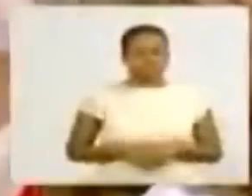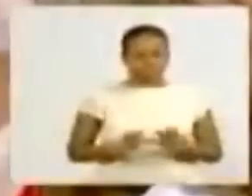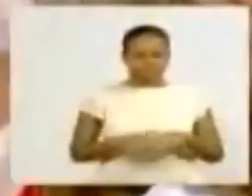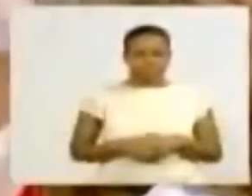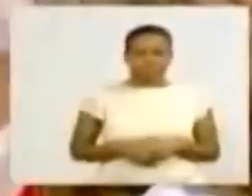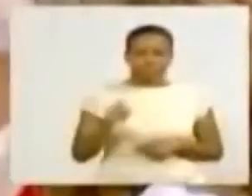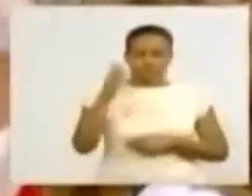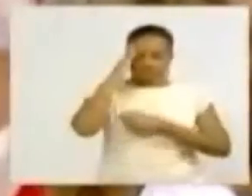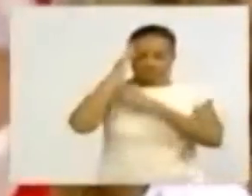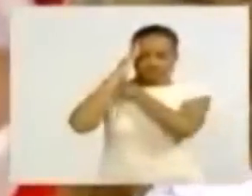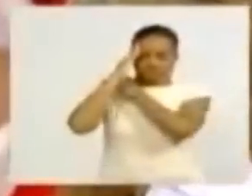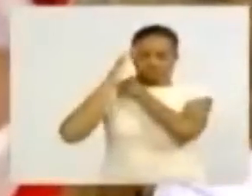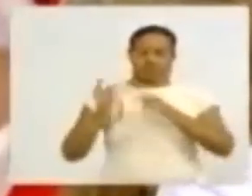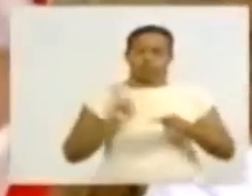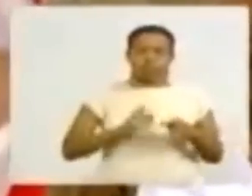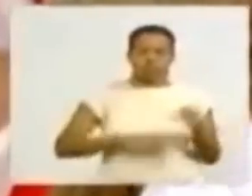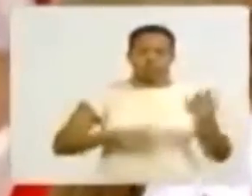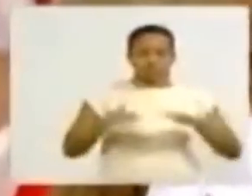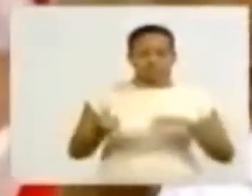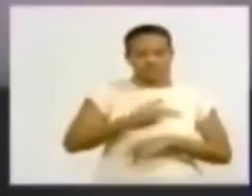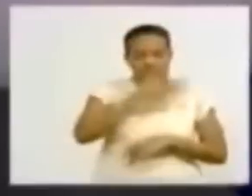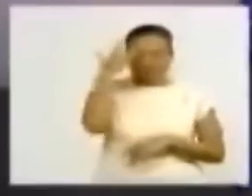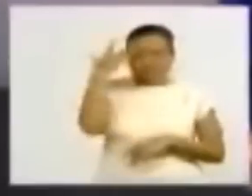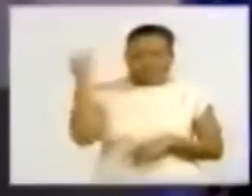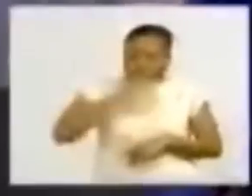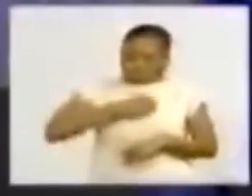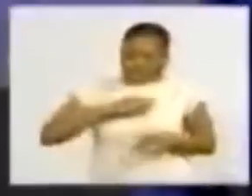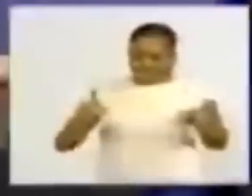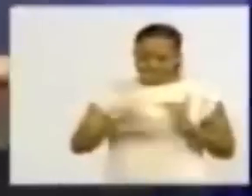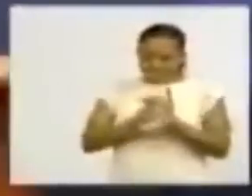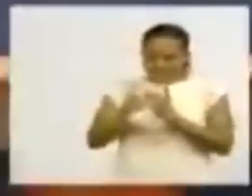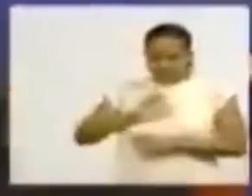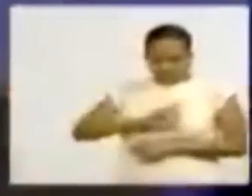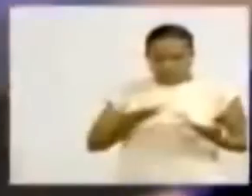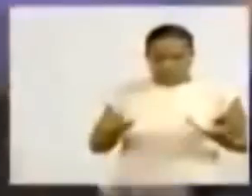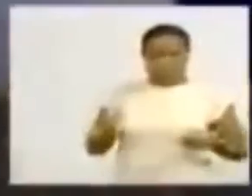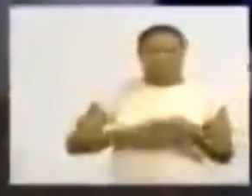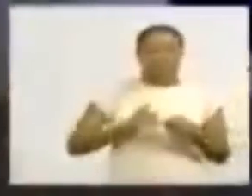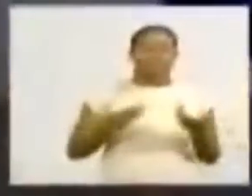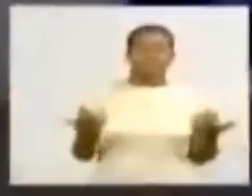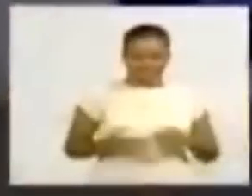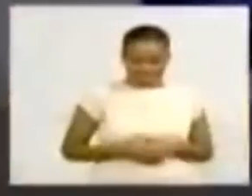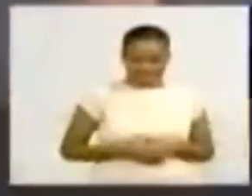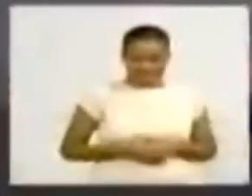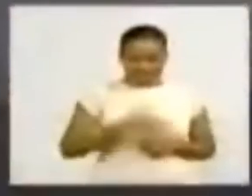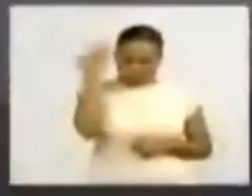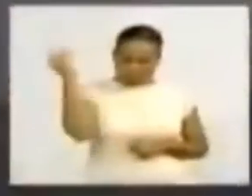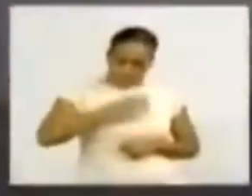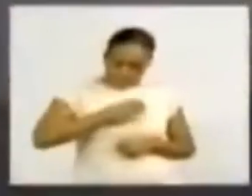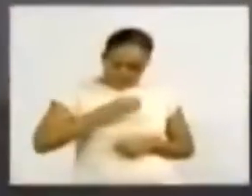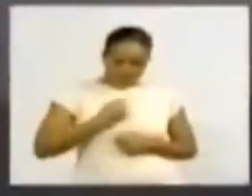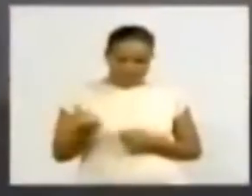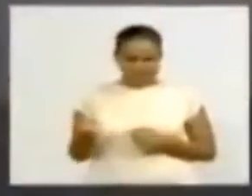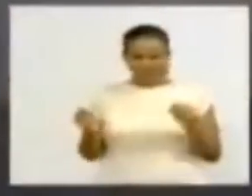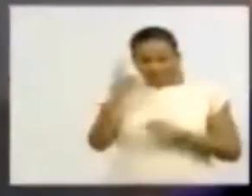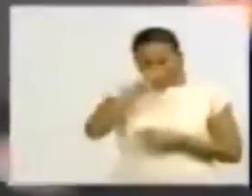Sabe por que que nós muitas vezes temos medo de estar com os miseráveis? É porque a miséria do outro nos lembra que nós somos